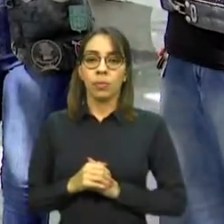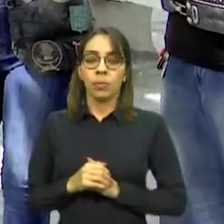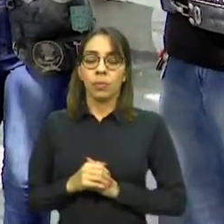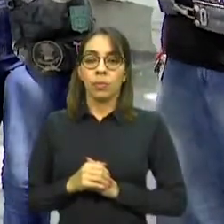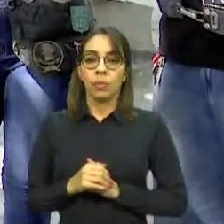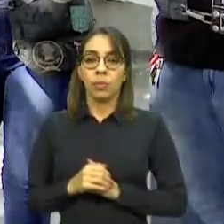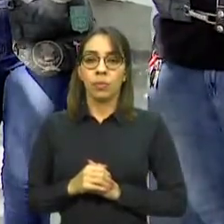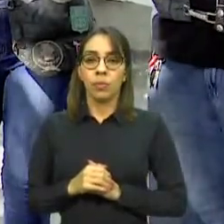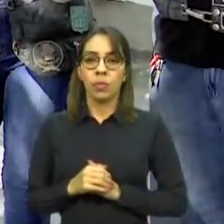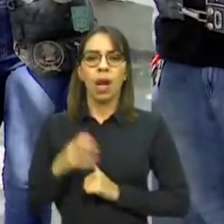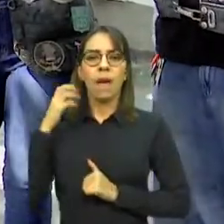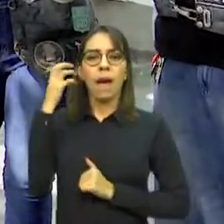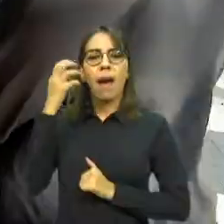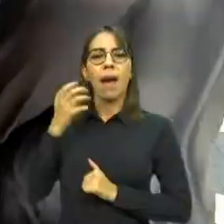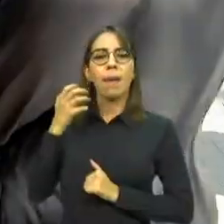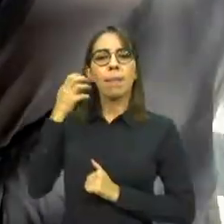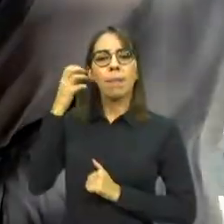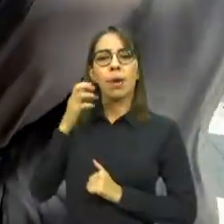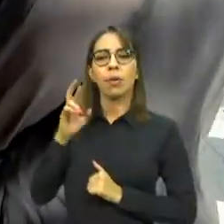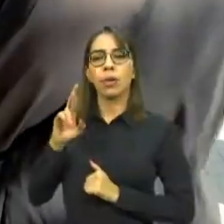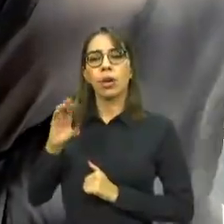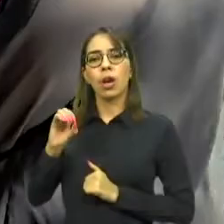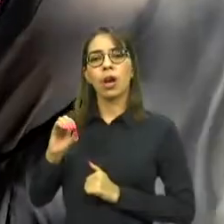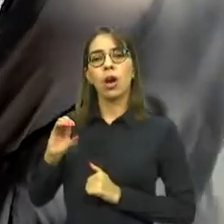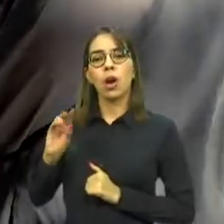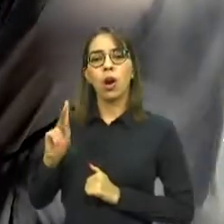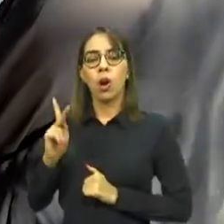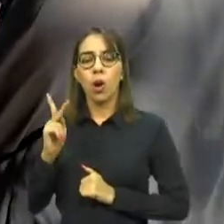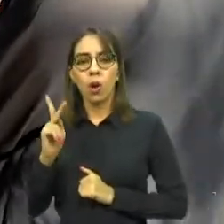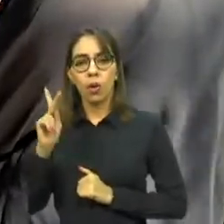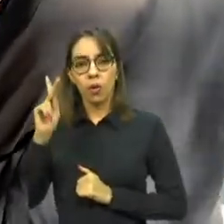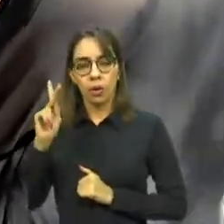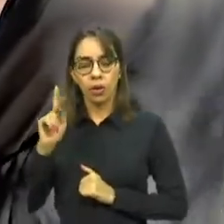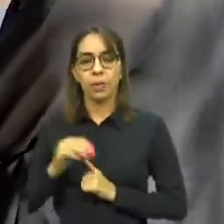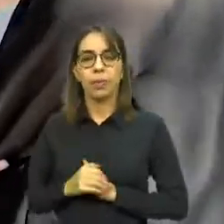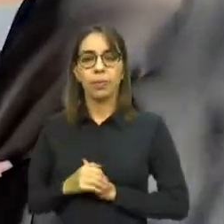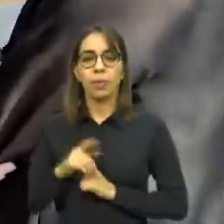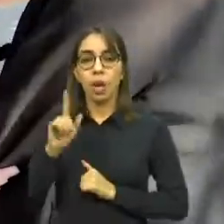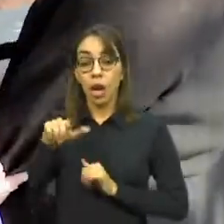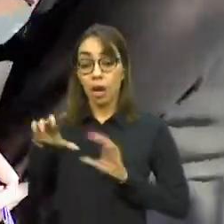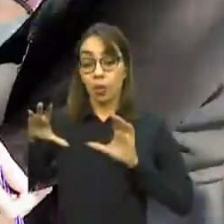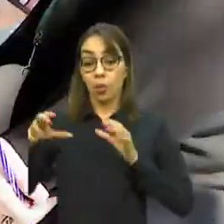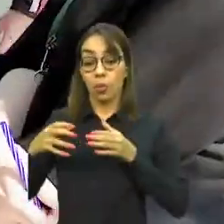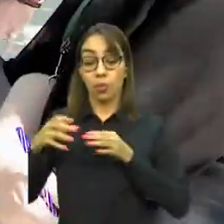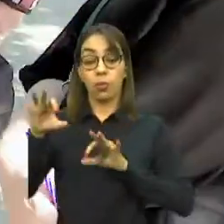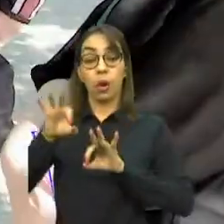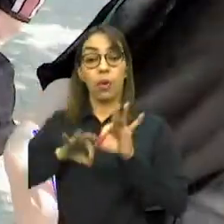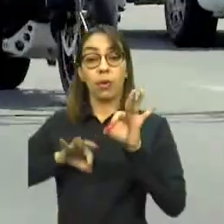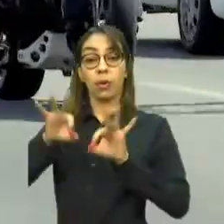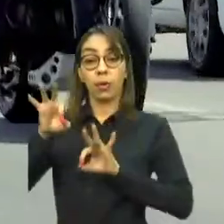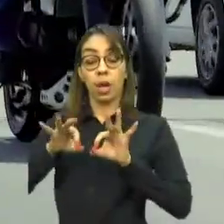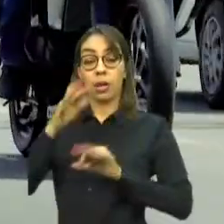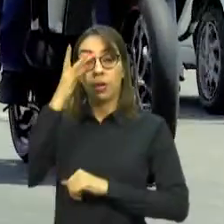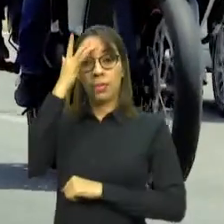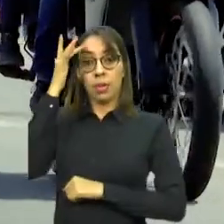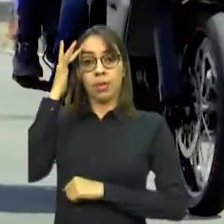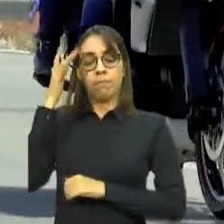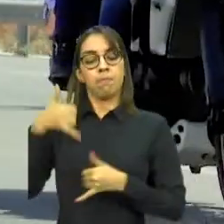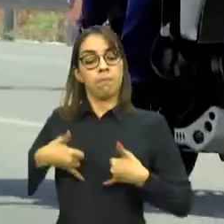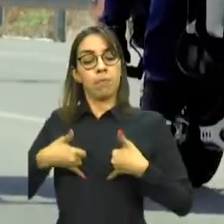surgiu em 1983 para reunir proprietários apaixonados e orgulhosos pela motocicleta.